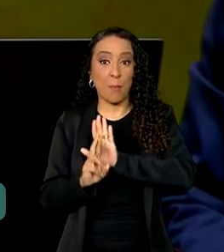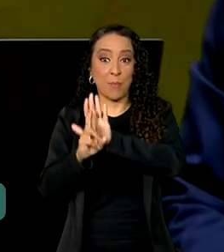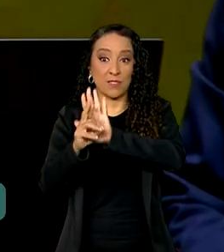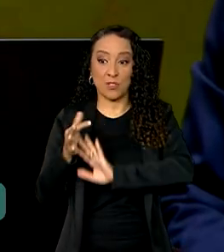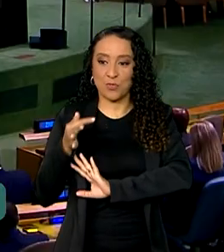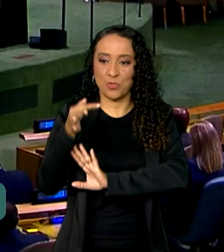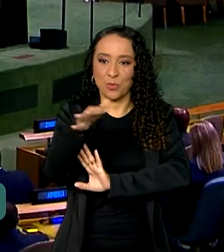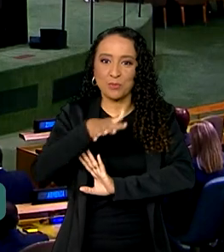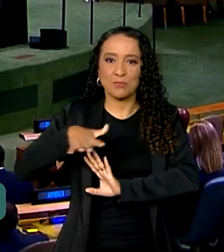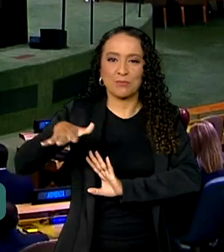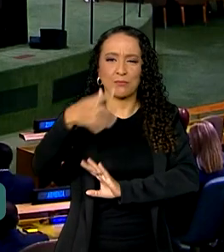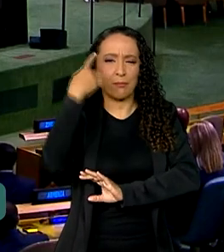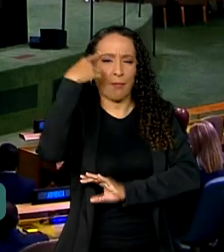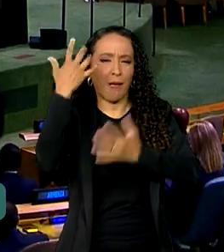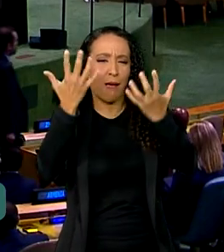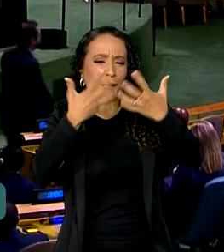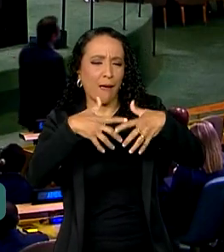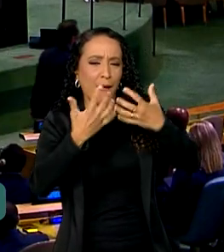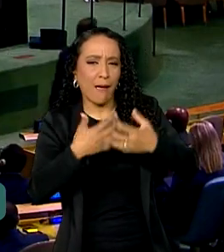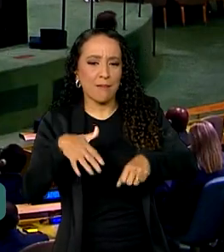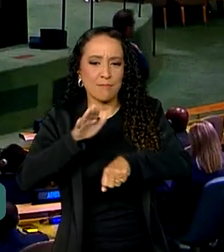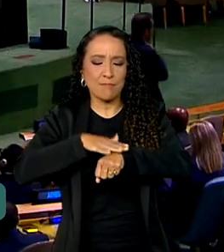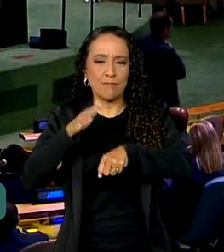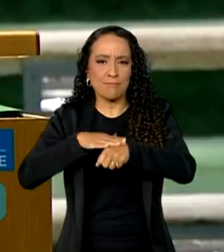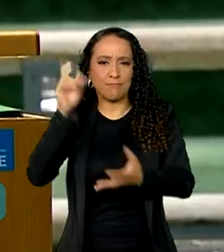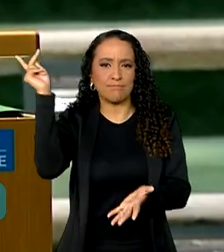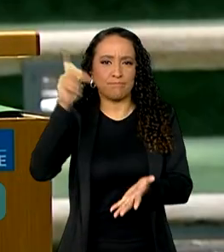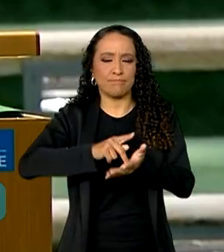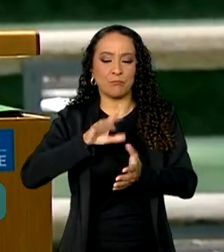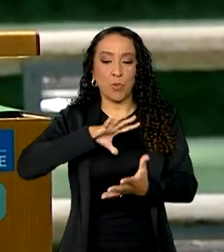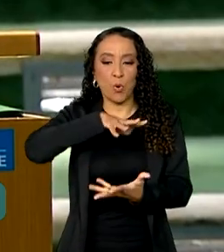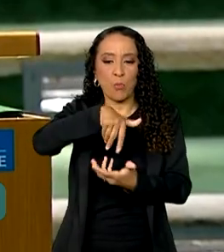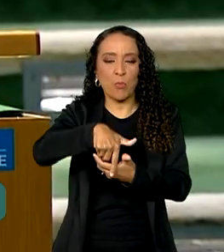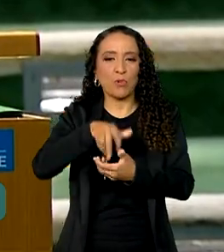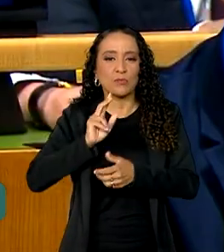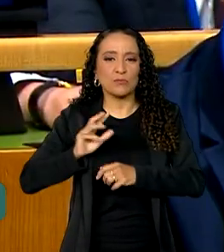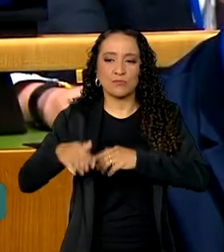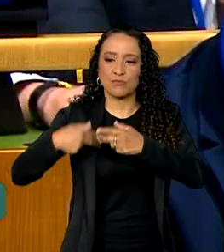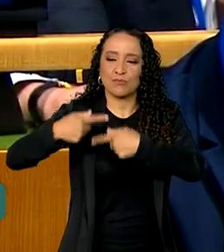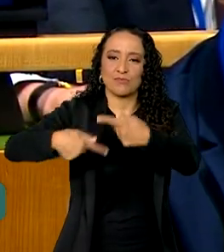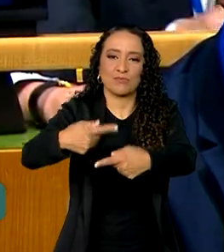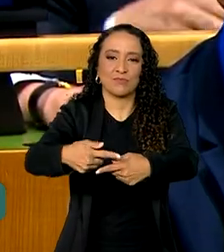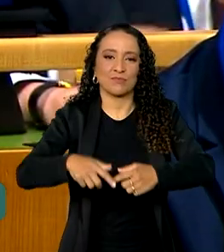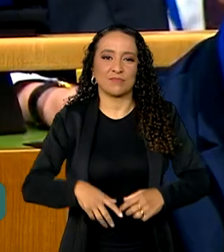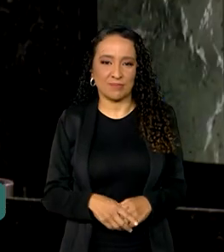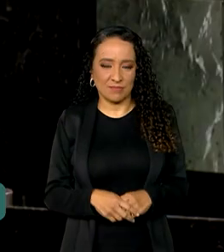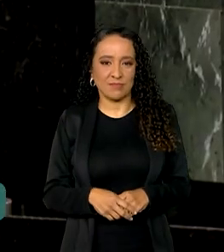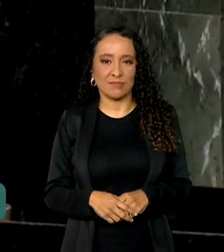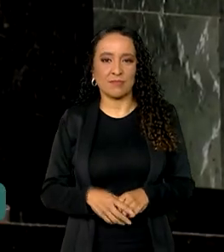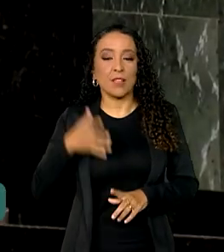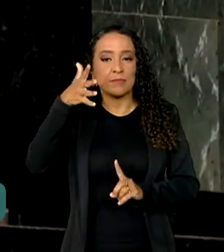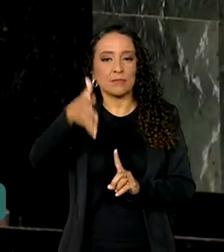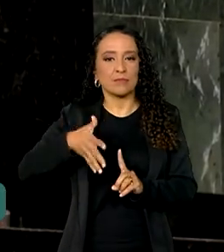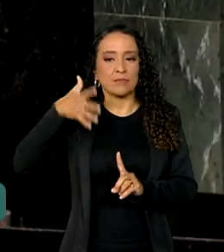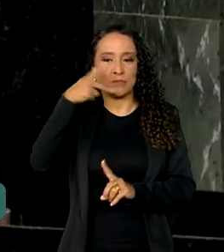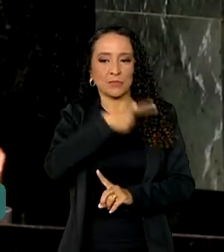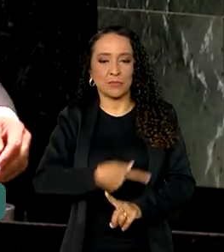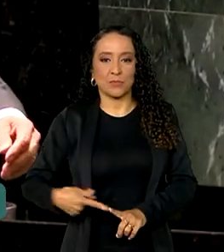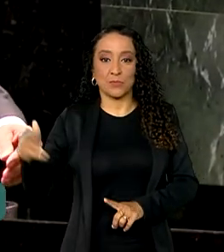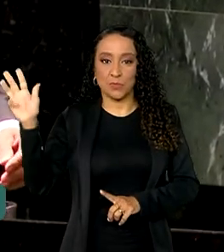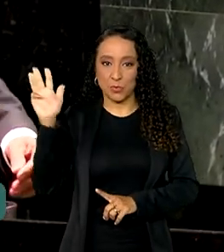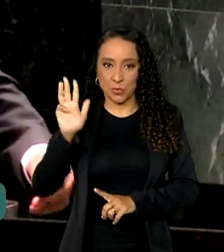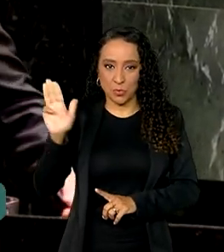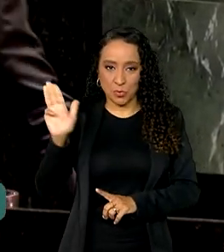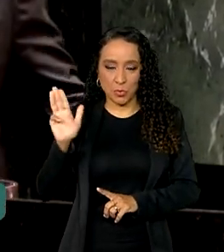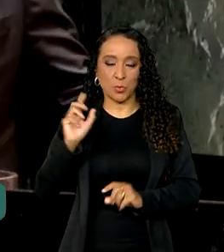um espaço para pensar soluções mais efetivas para o mundo que vai ficar para as próximas gerações. Em seu discurso, o presidente Luiz